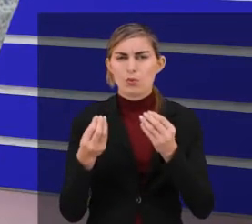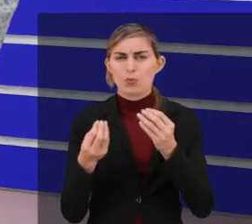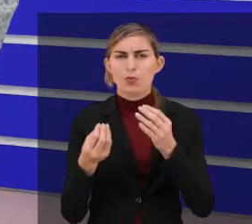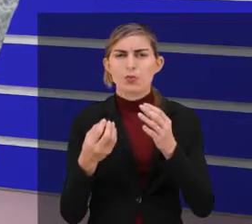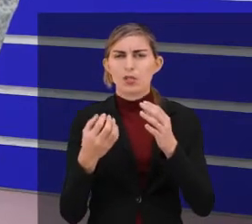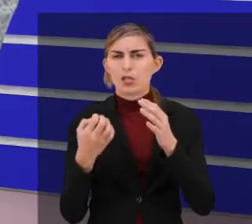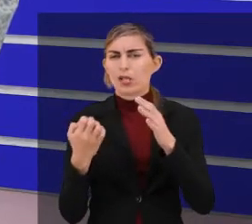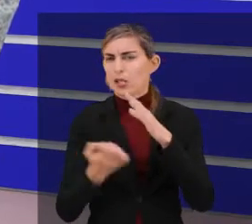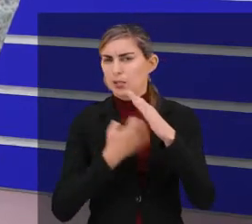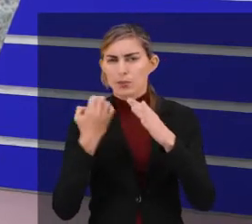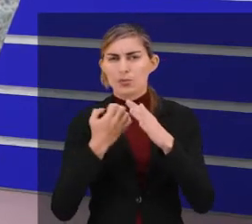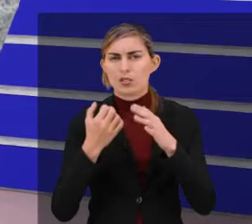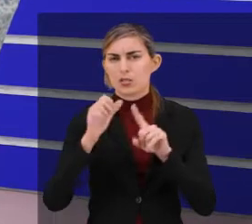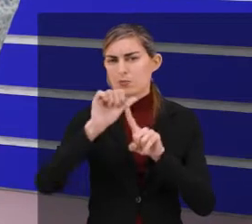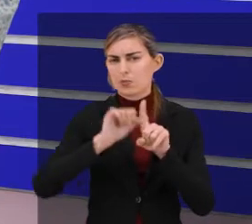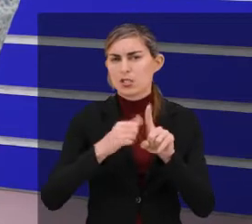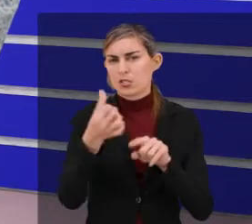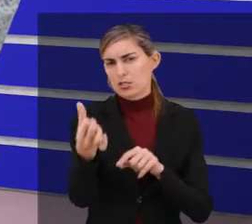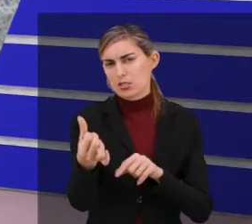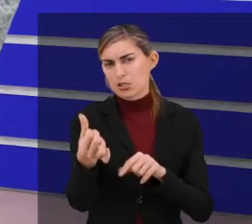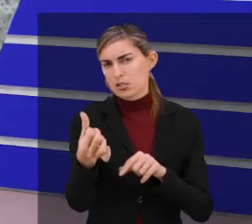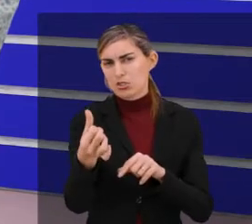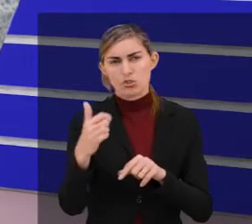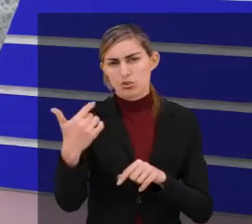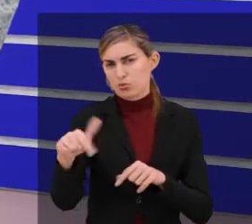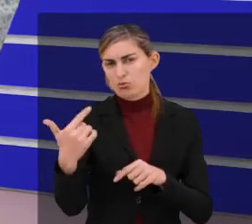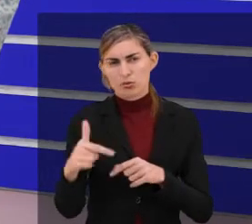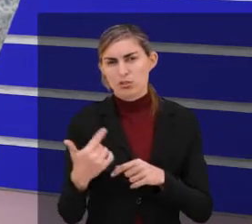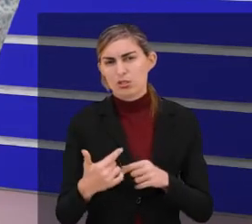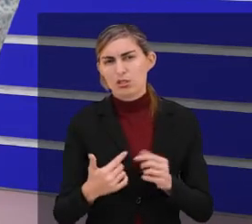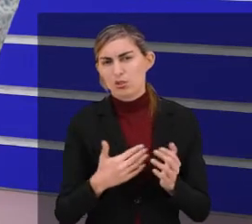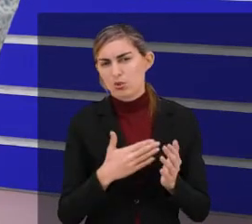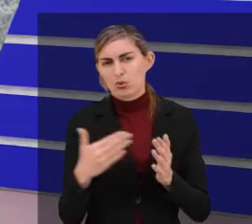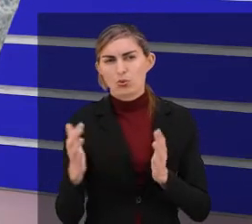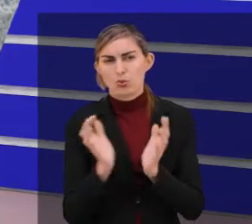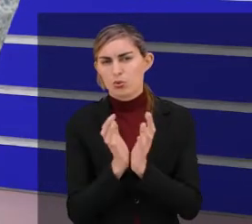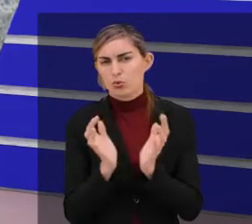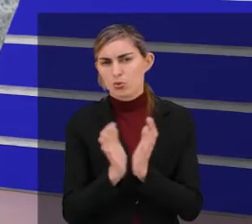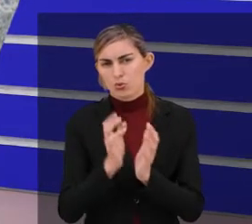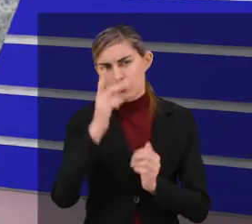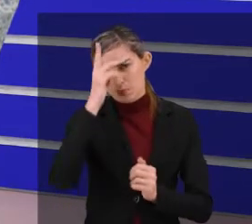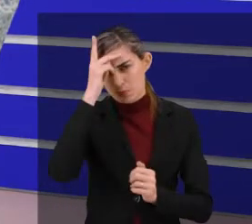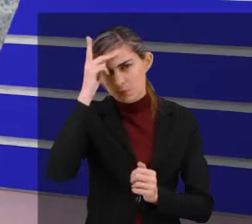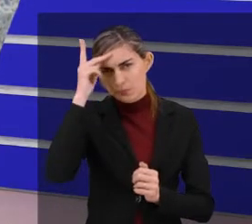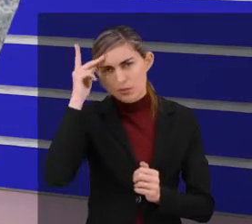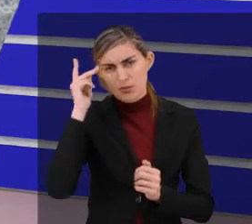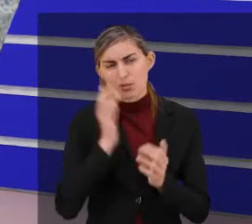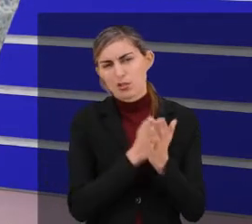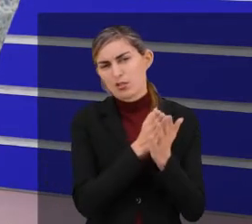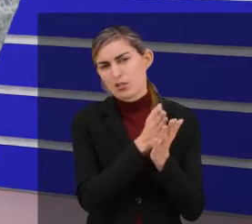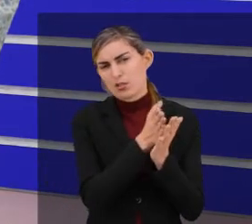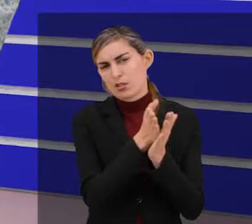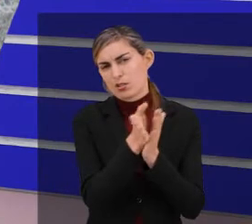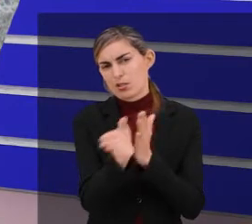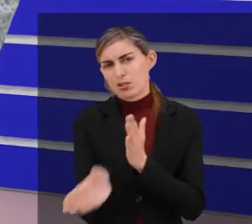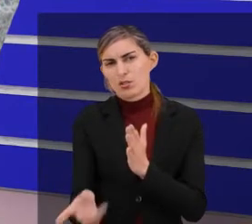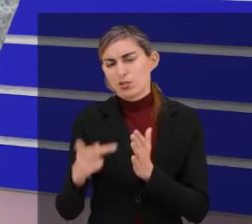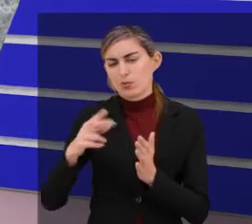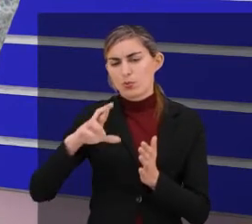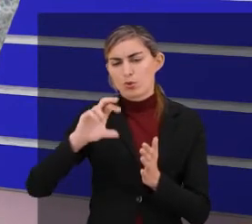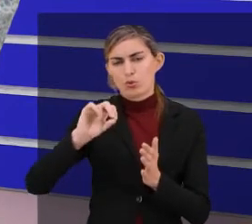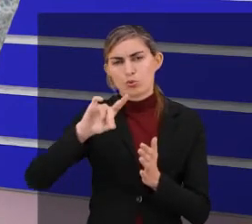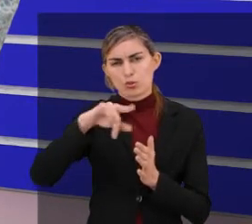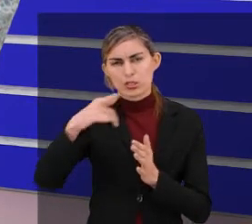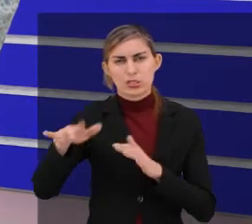6 meses. Isso era decorrência de um grupo de pessoas que desviavam a